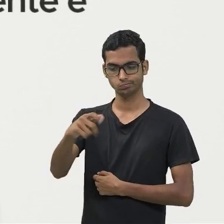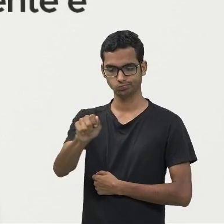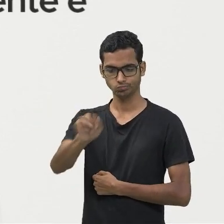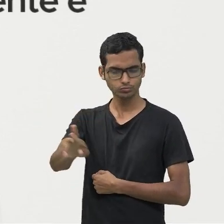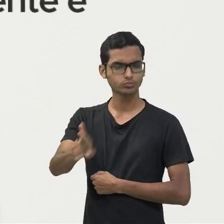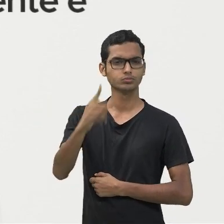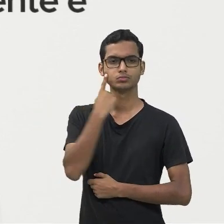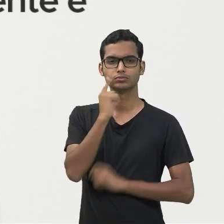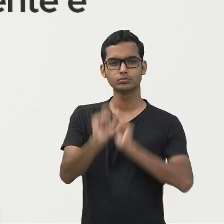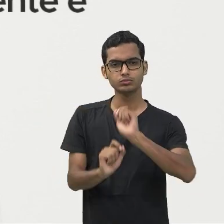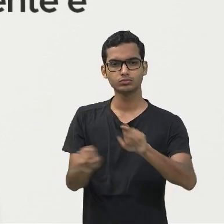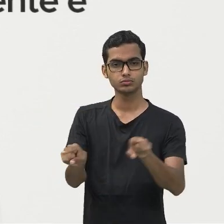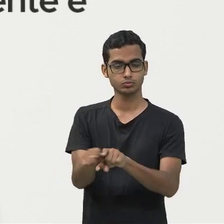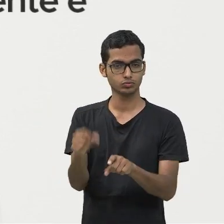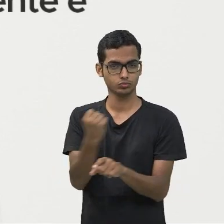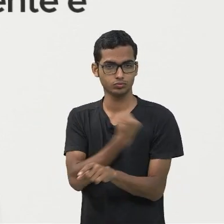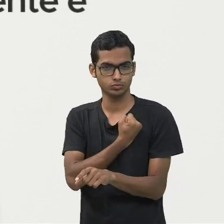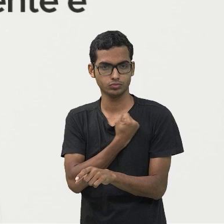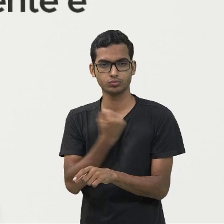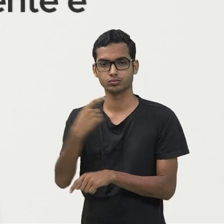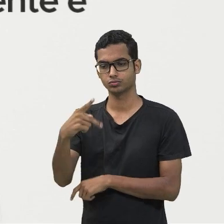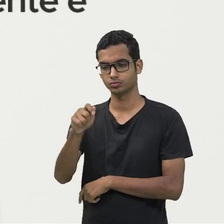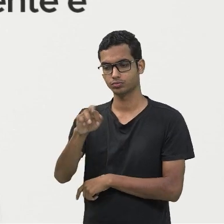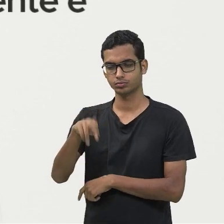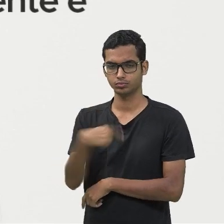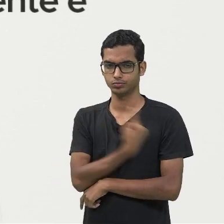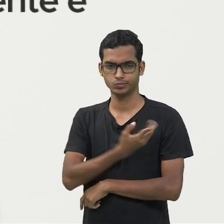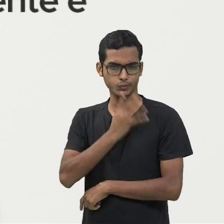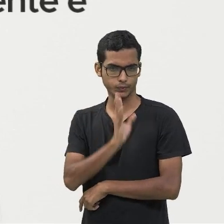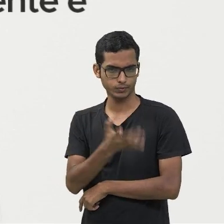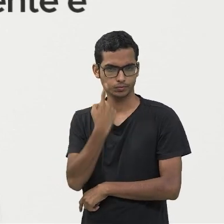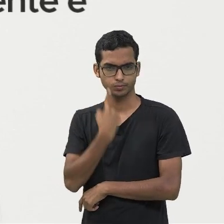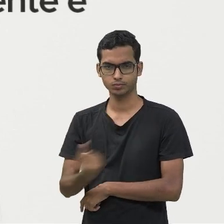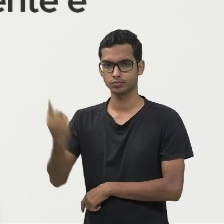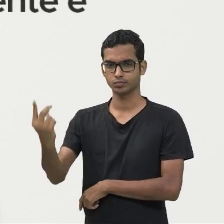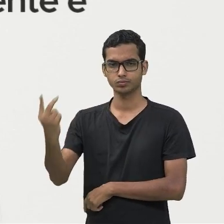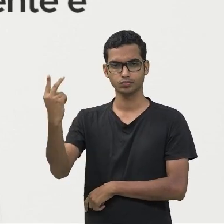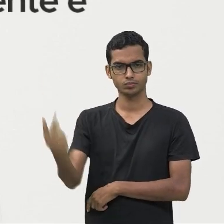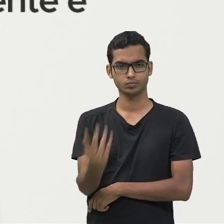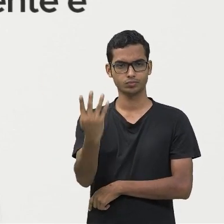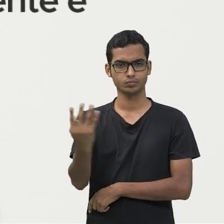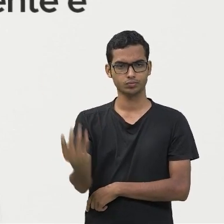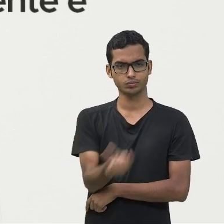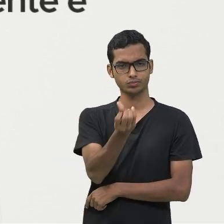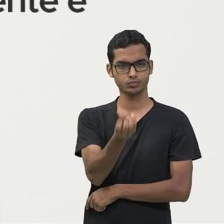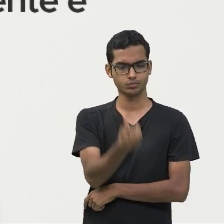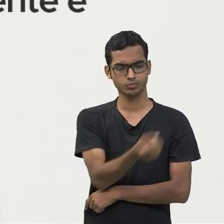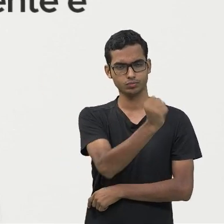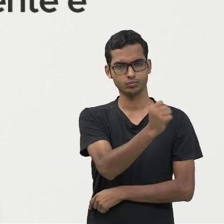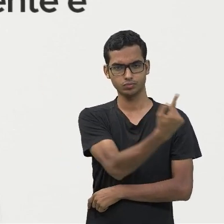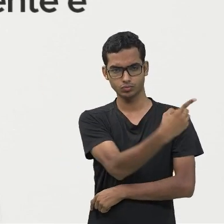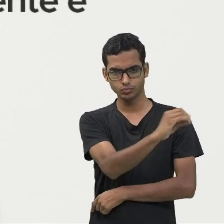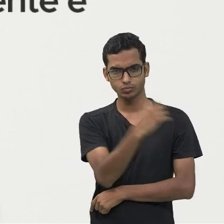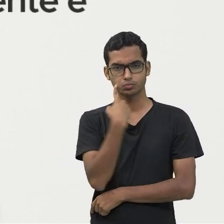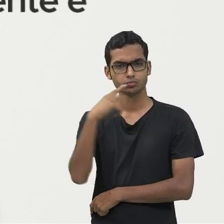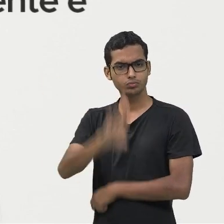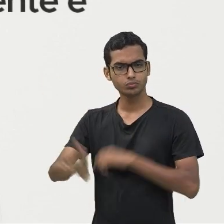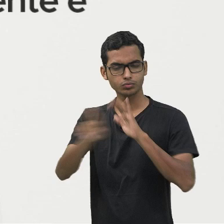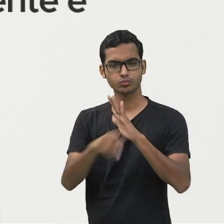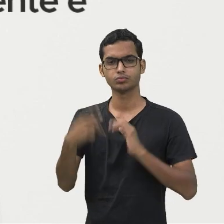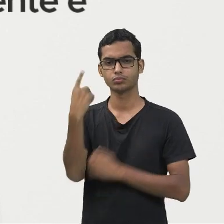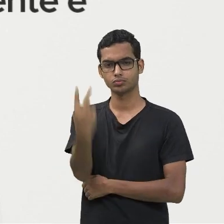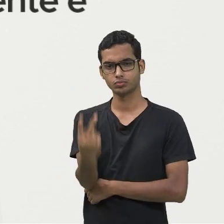aqueles númerozinhos pares que a gente conhece. E a gente pode generalizar ele utilizando o